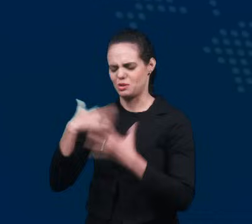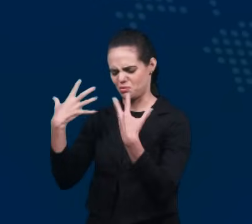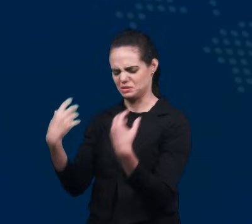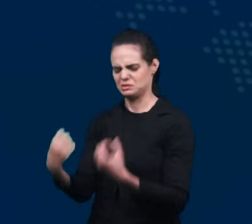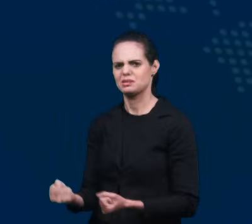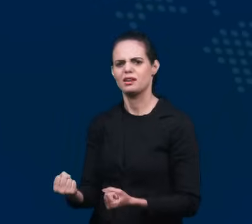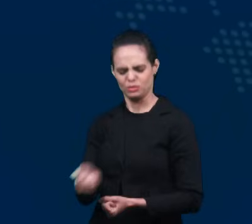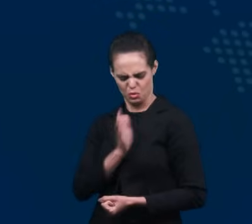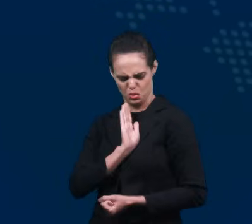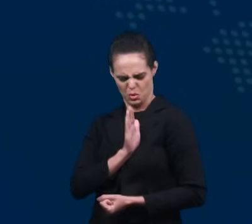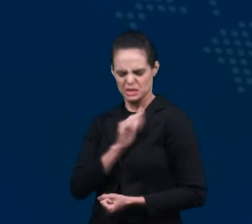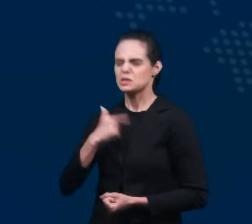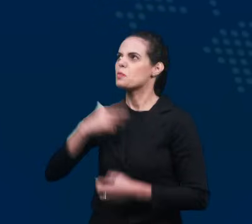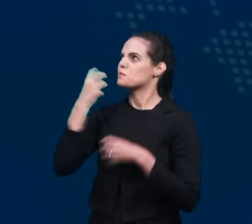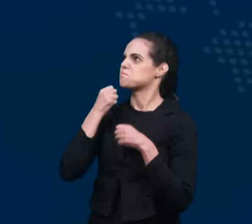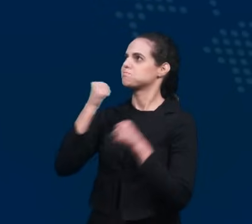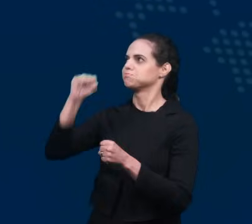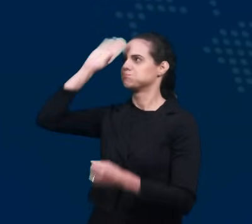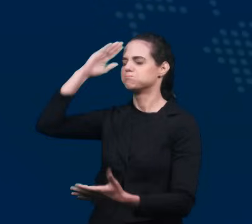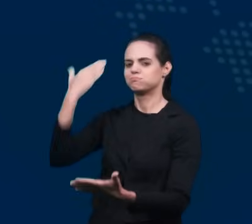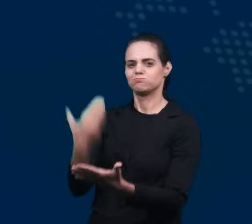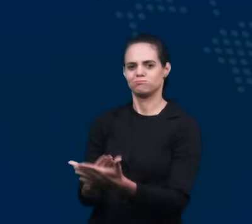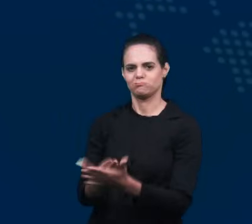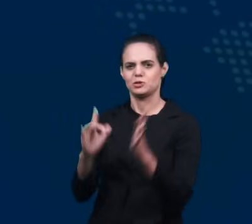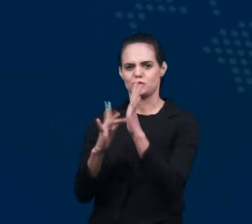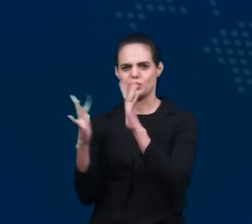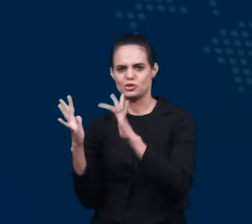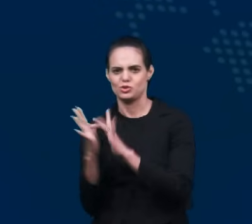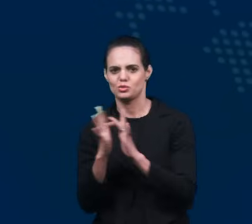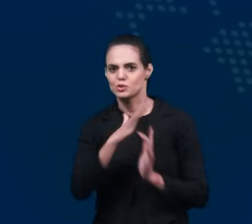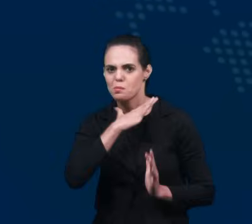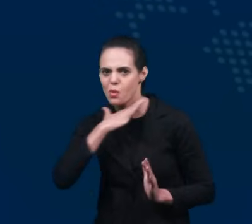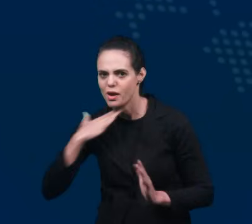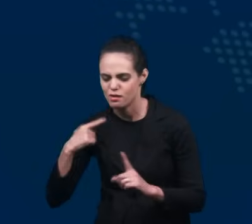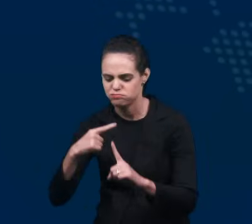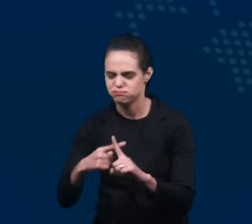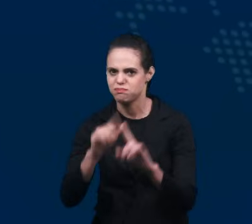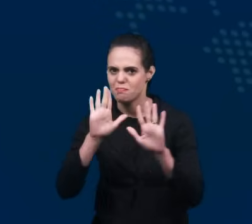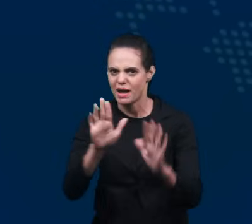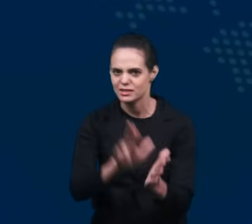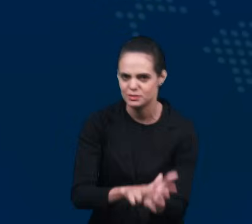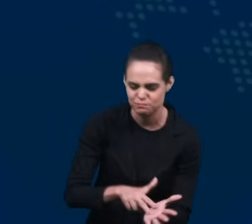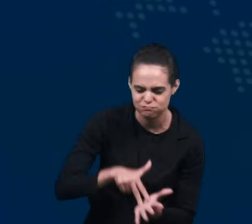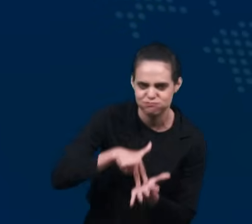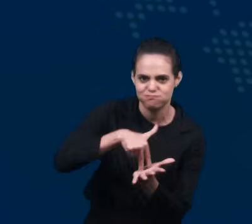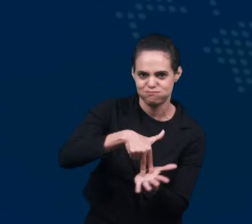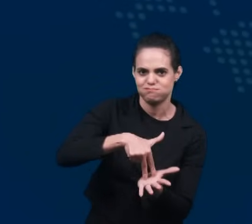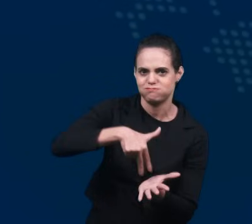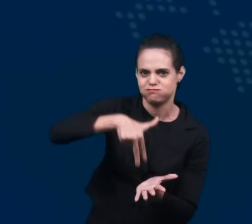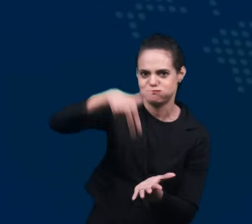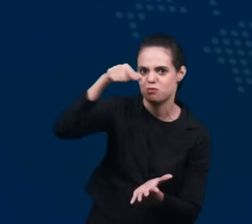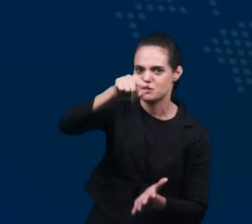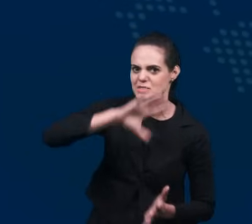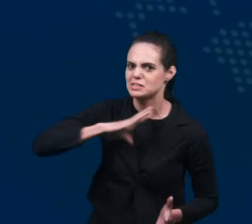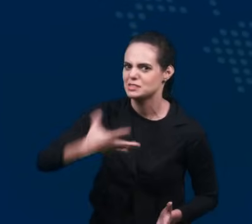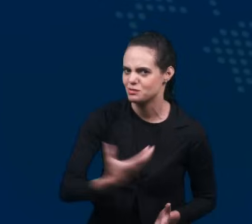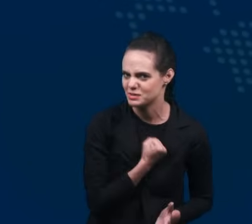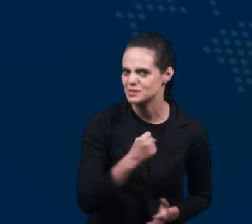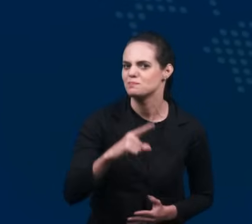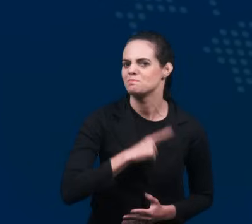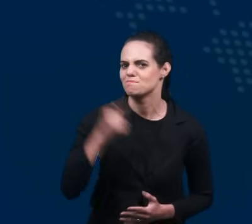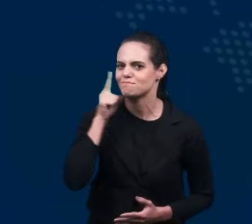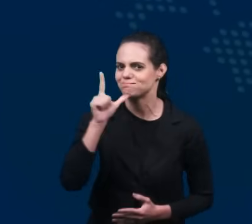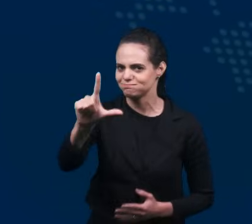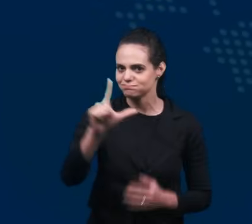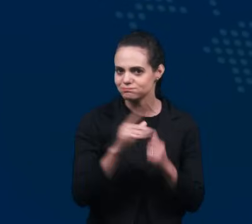coração creres que Deus ressuscitou dos mortos, serás salvo. Acabou. Louvado seja. Amém.